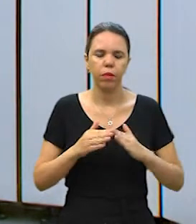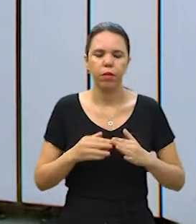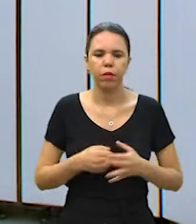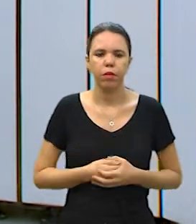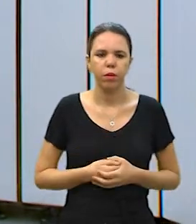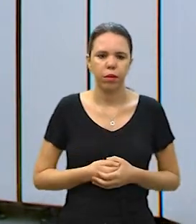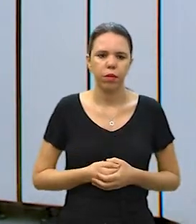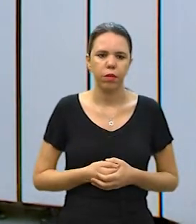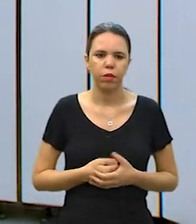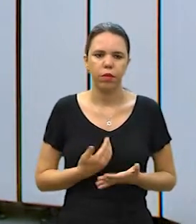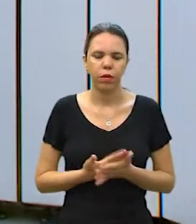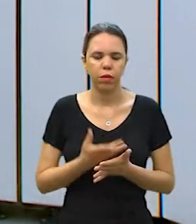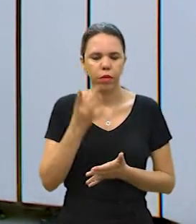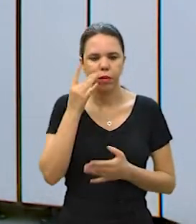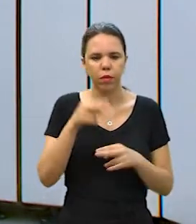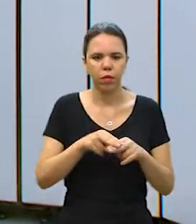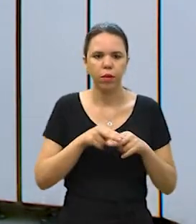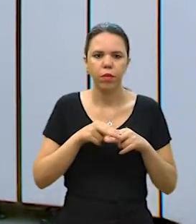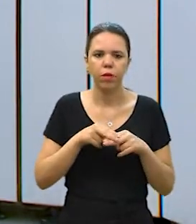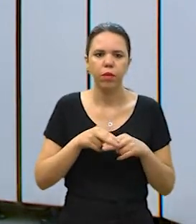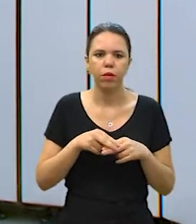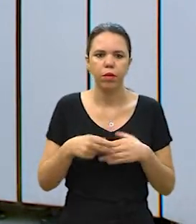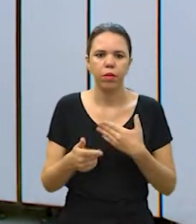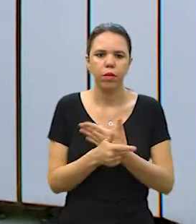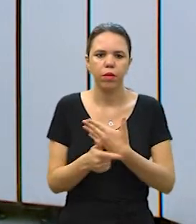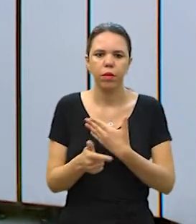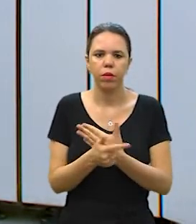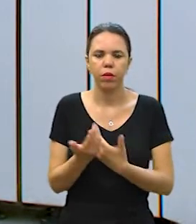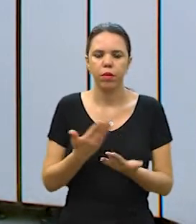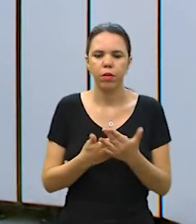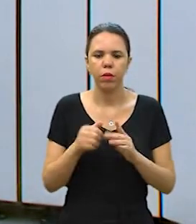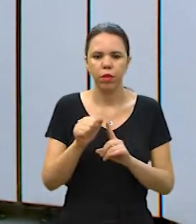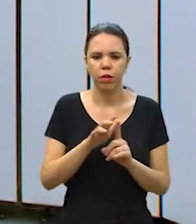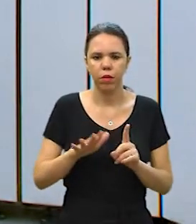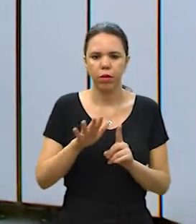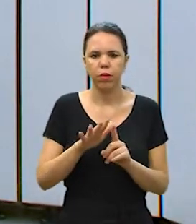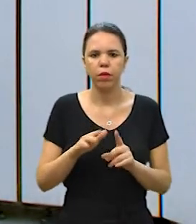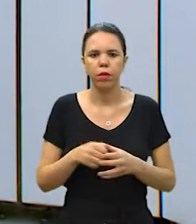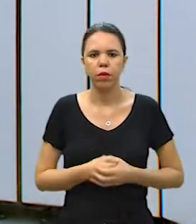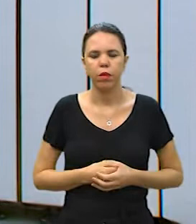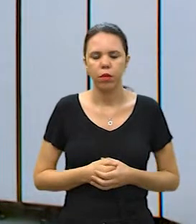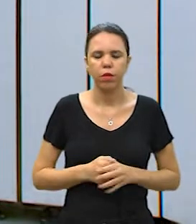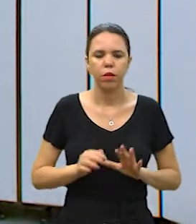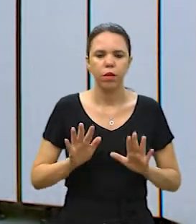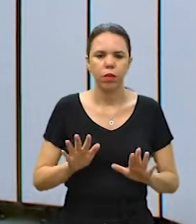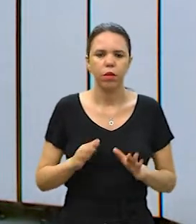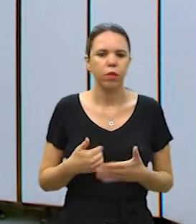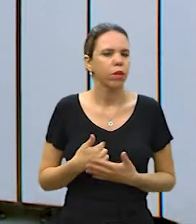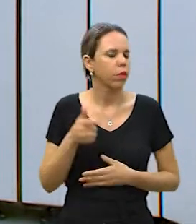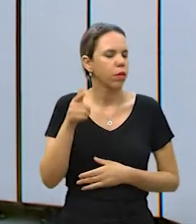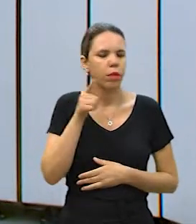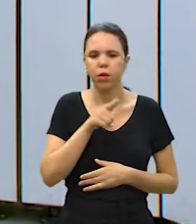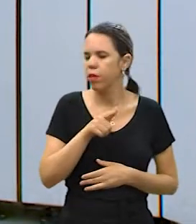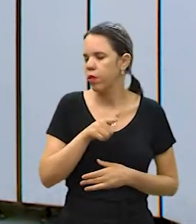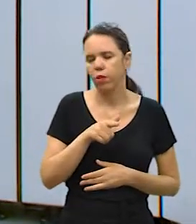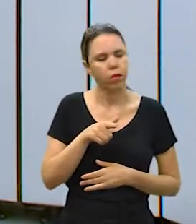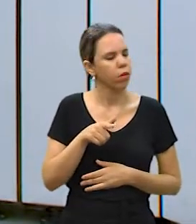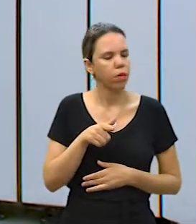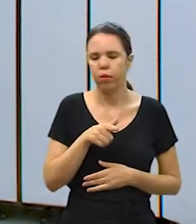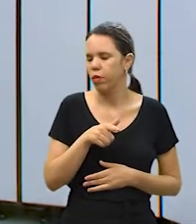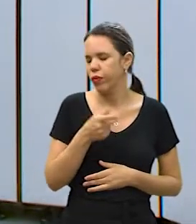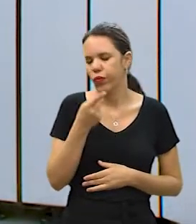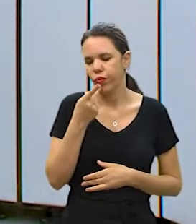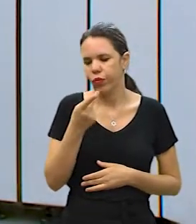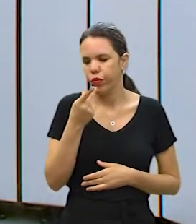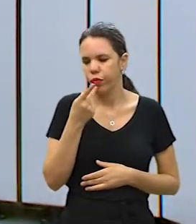escolas, por conta do papel da escola na sociedade. Okay. Mas eu não consigo falar